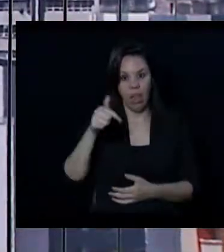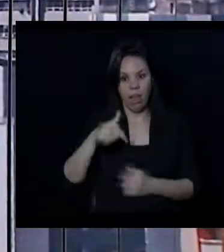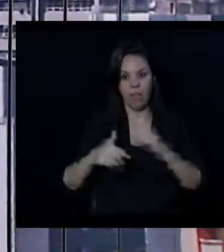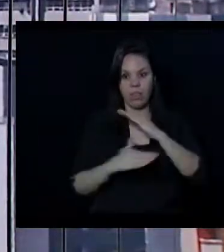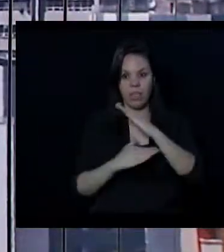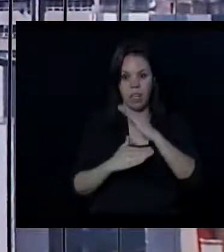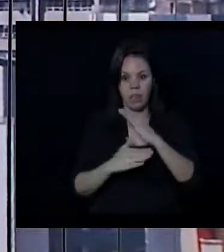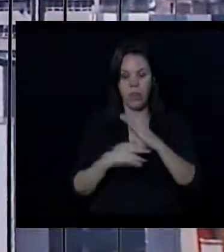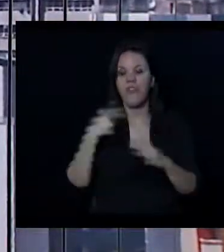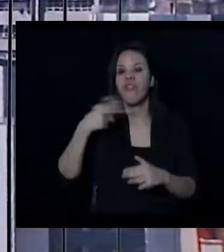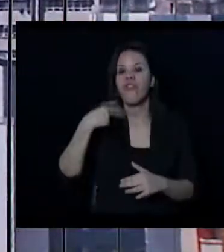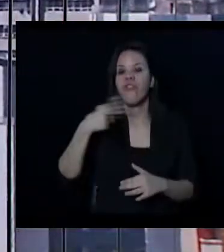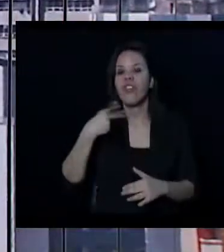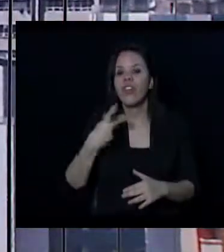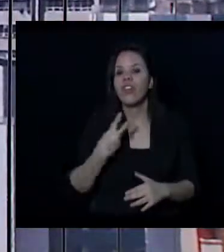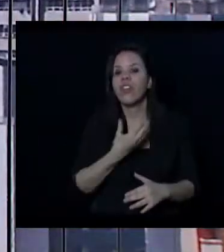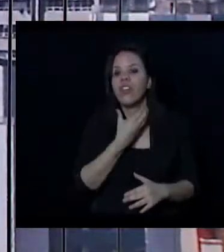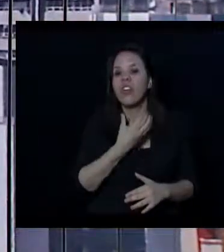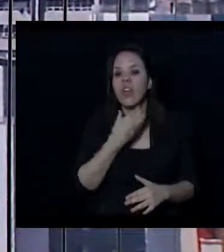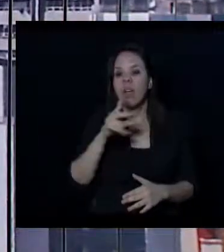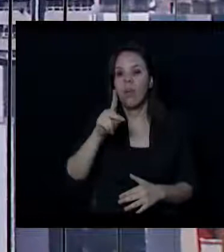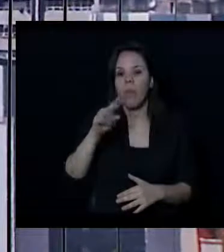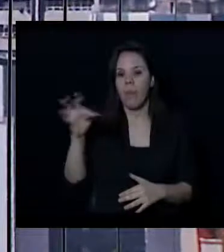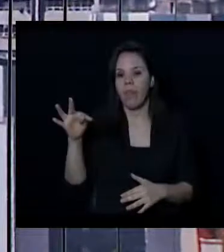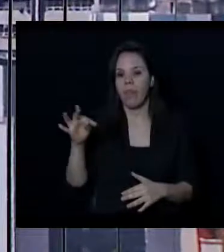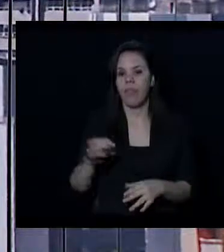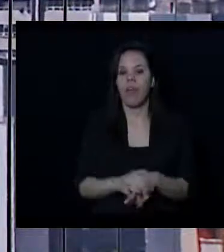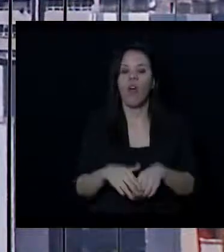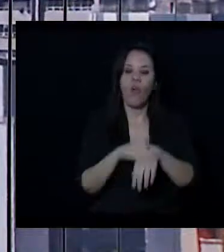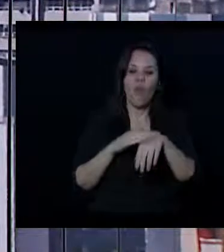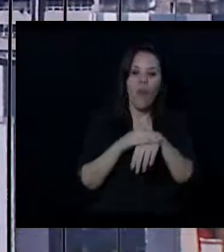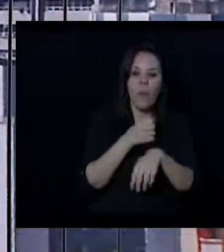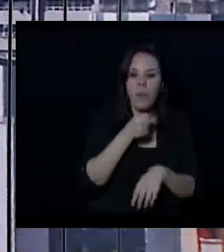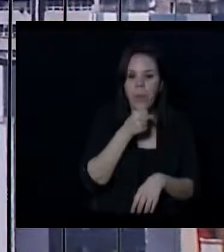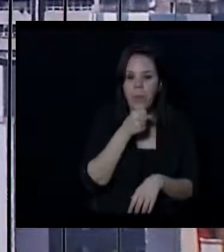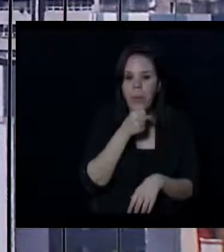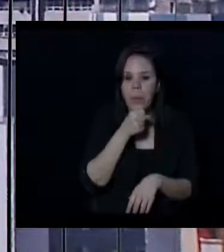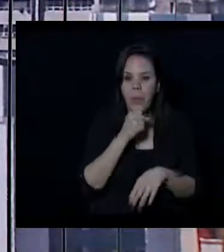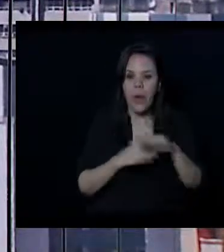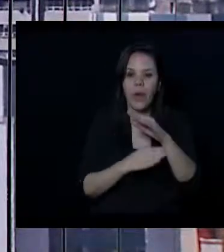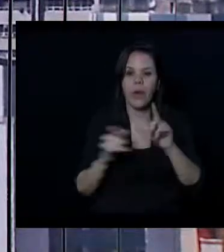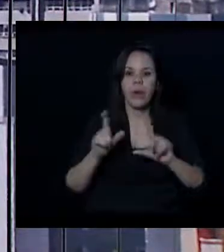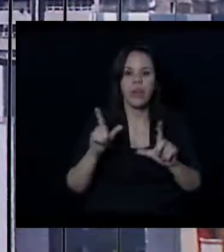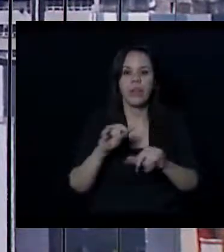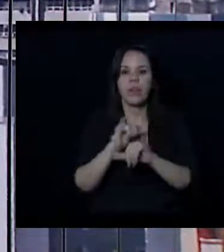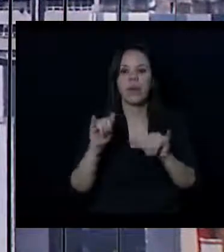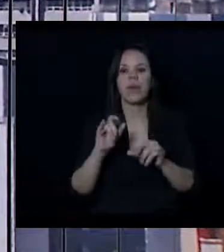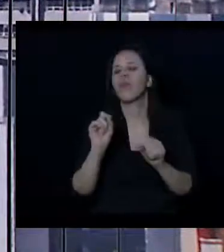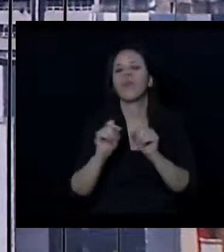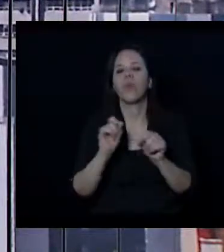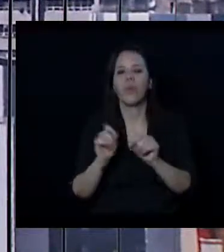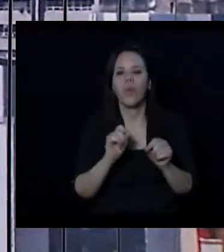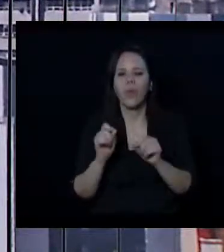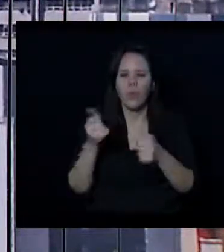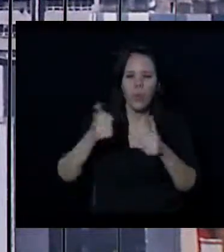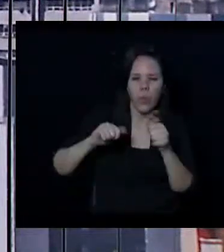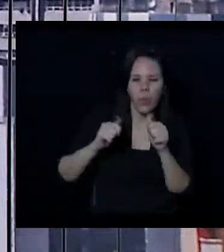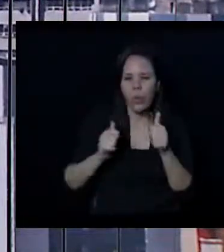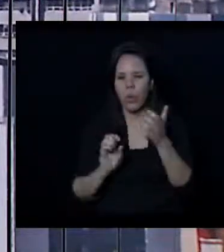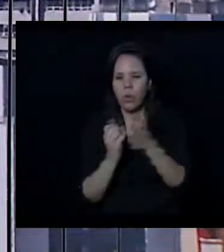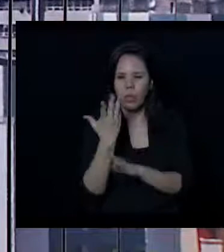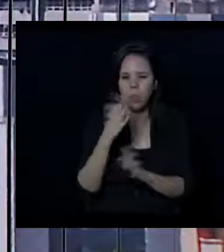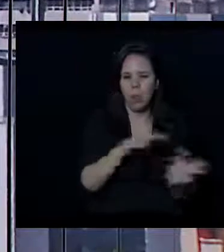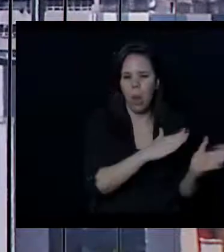o vereador Carlão do PT conversou com a reportagem do jornal Câmara Notícia e fez uma avaliação dos trabalhos sobre